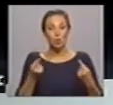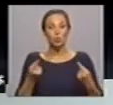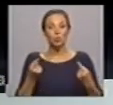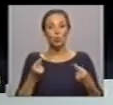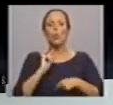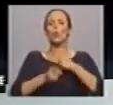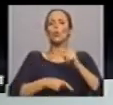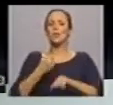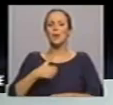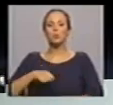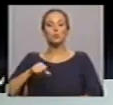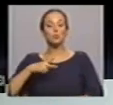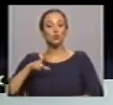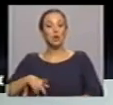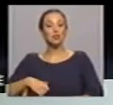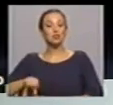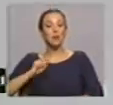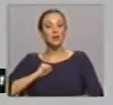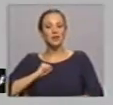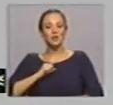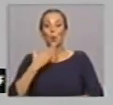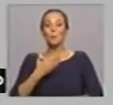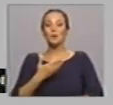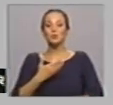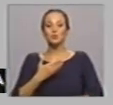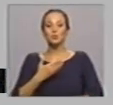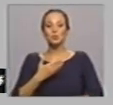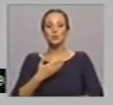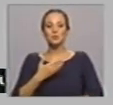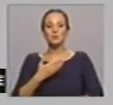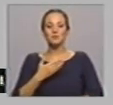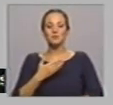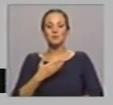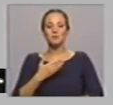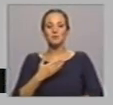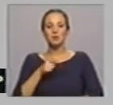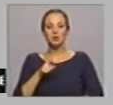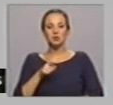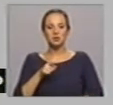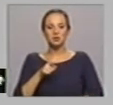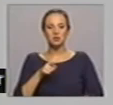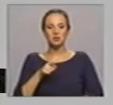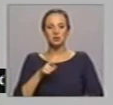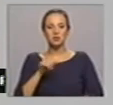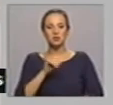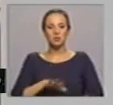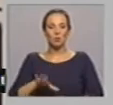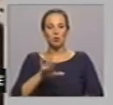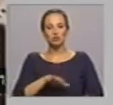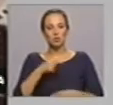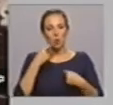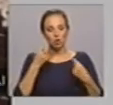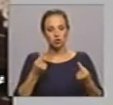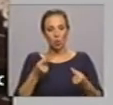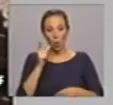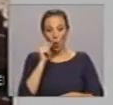que é Portugal e Espanha, e eu vou pedir... Ora, aqui está. Esta é a imagem que está na Voyager e que representa um